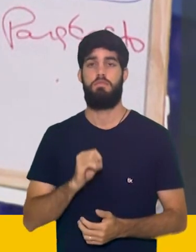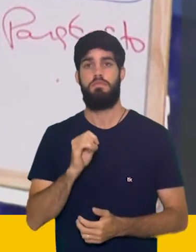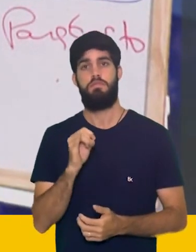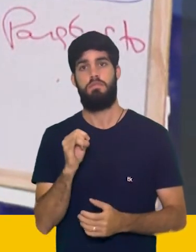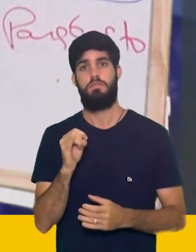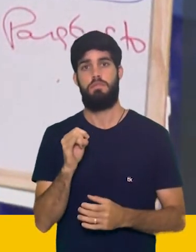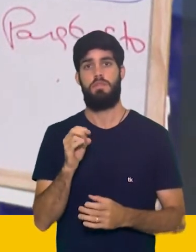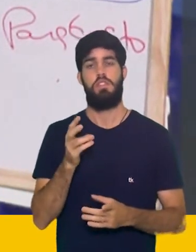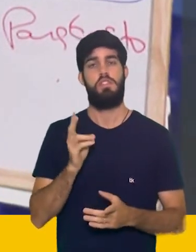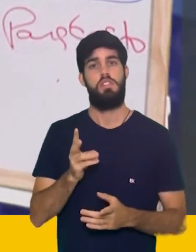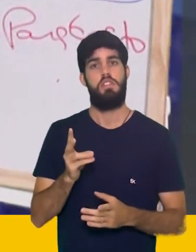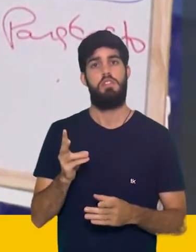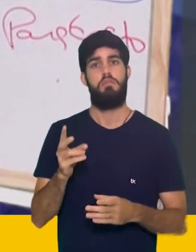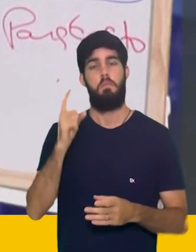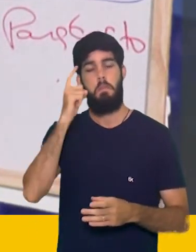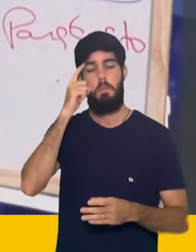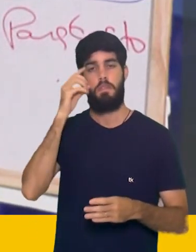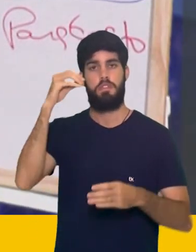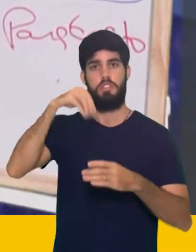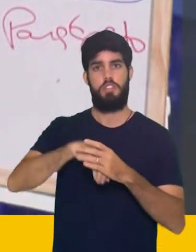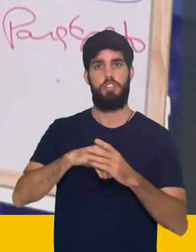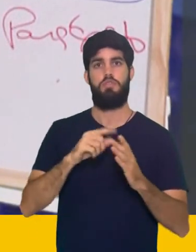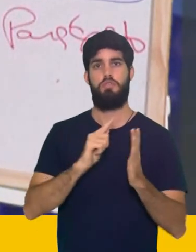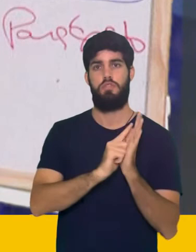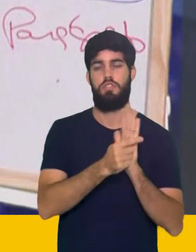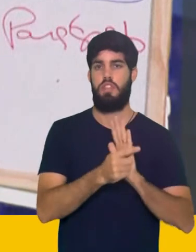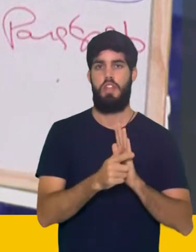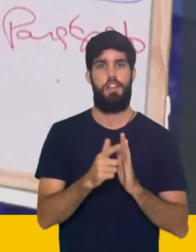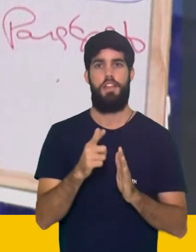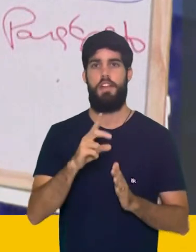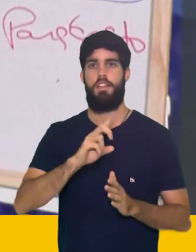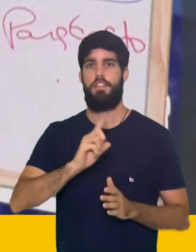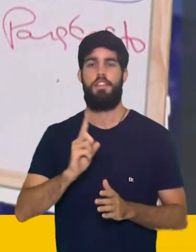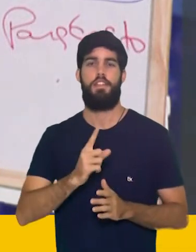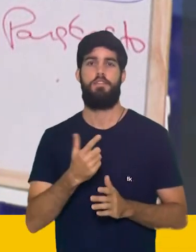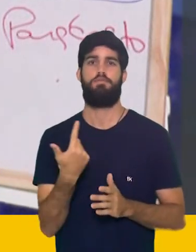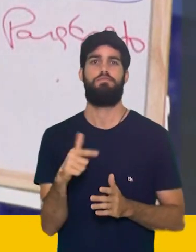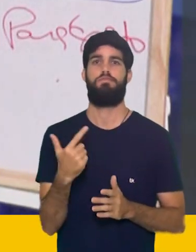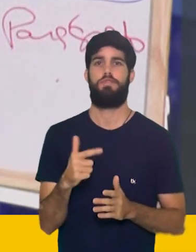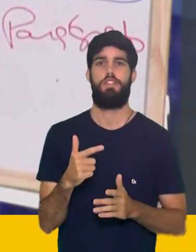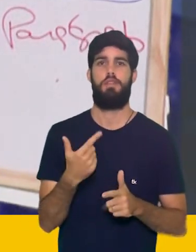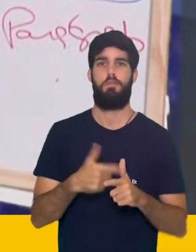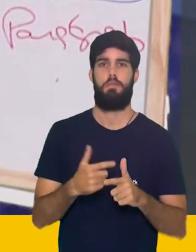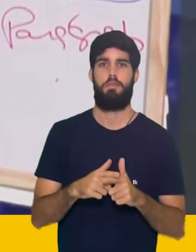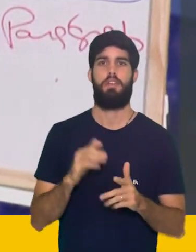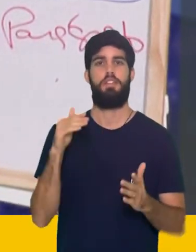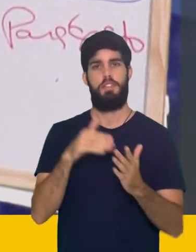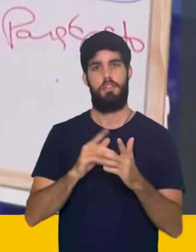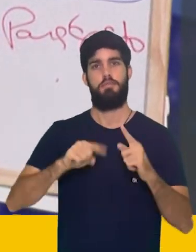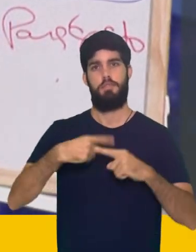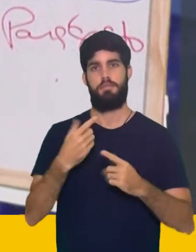Se coloquem dentro do gênero e a gente não vai ter problemas graves. Até a próxima aula.